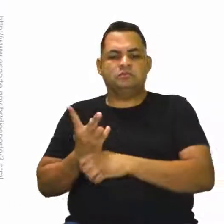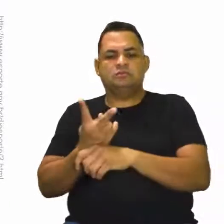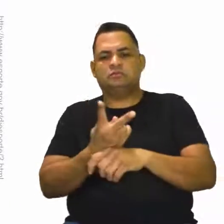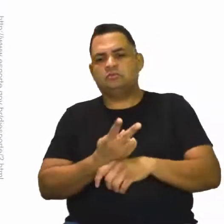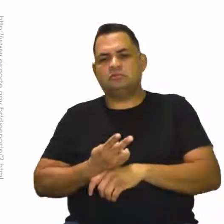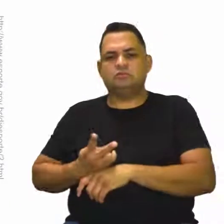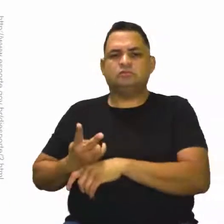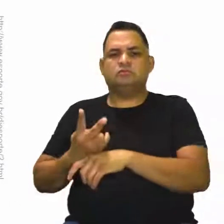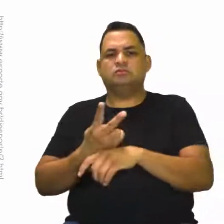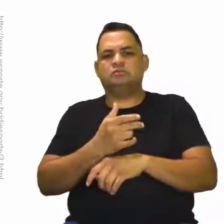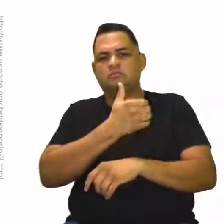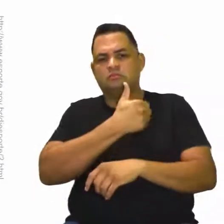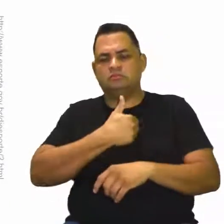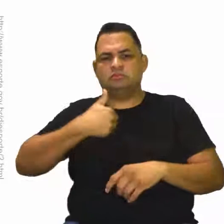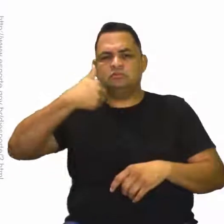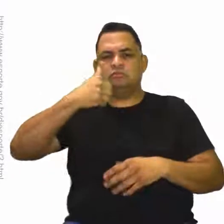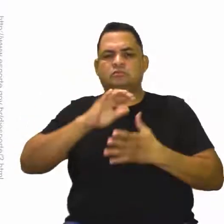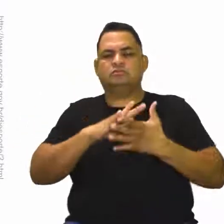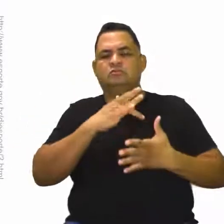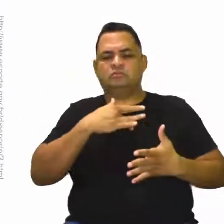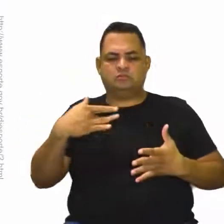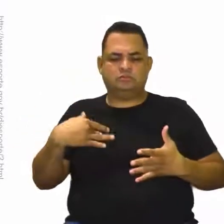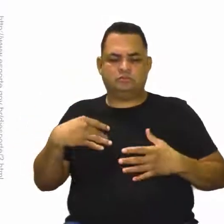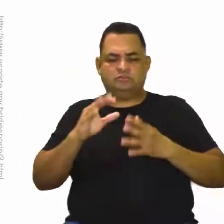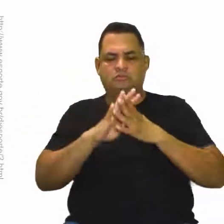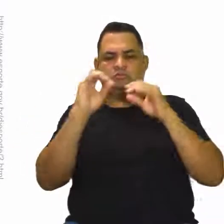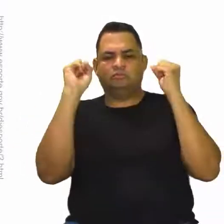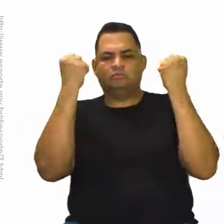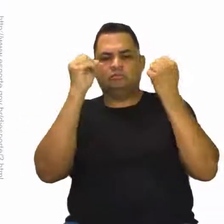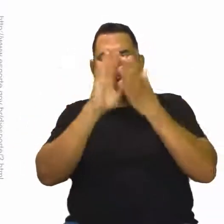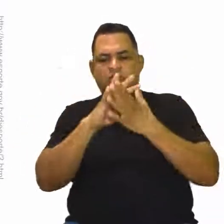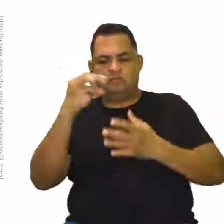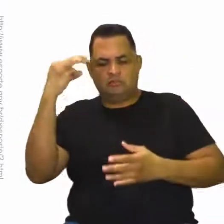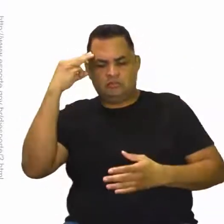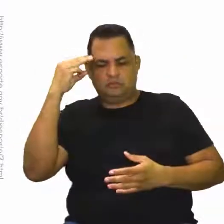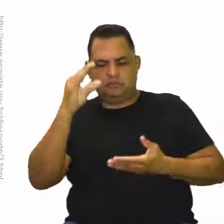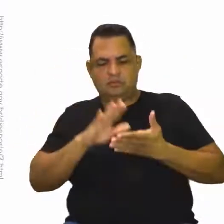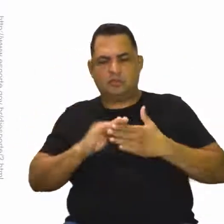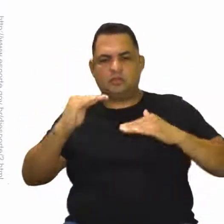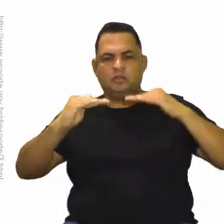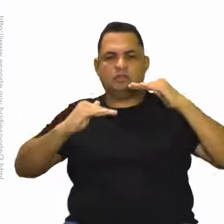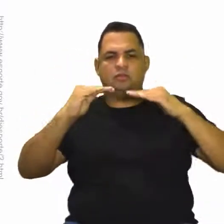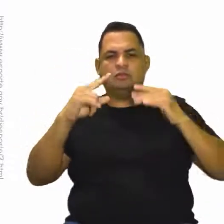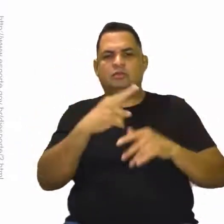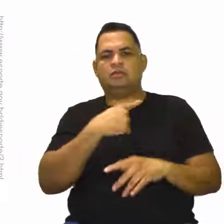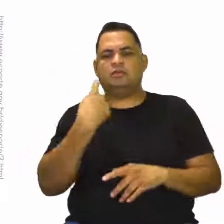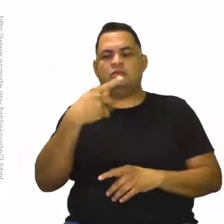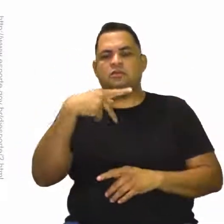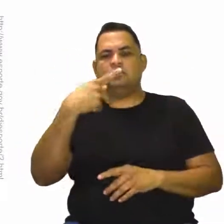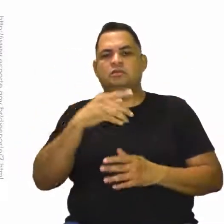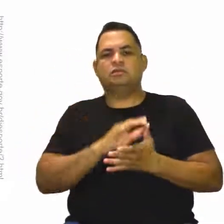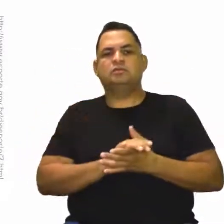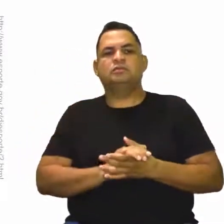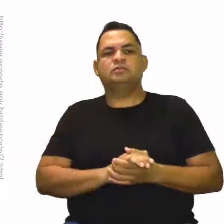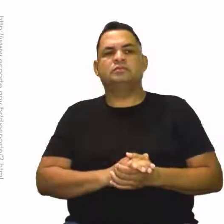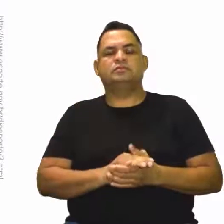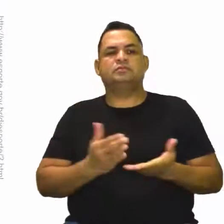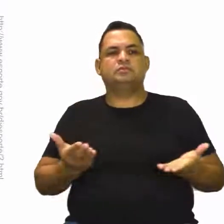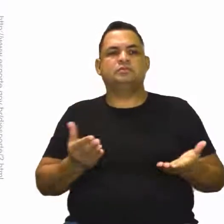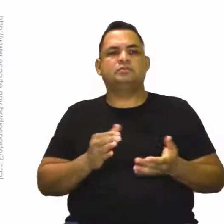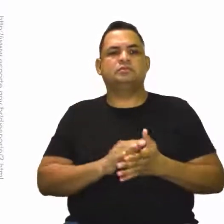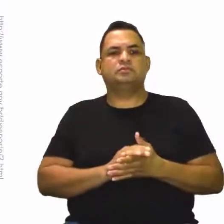buscavam aí a melhora da sua saúde física, mental, o equilíbrio que a gente falou agora há pouco, né? Enquanto que